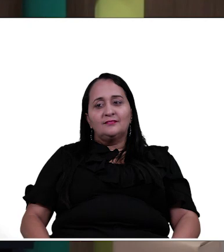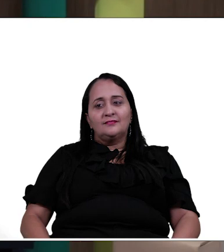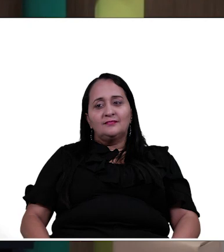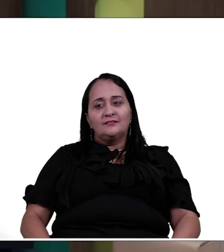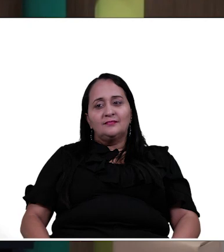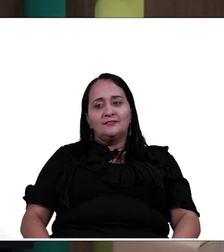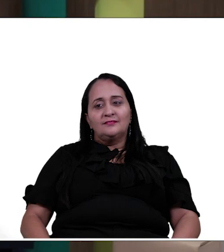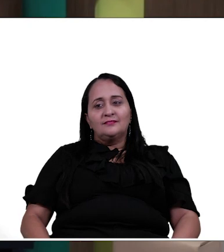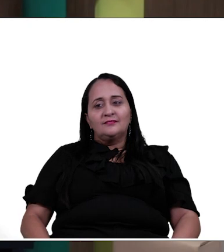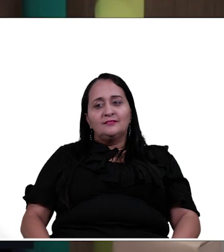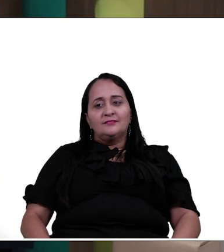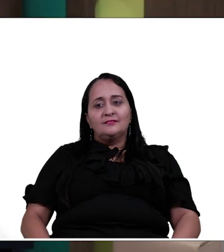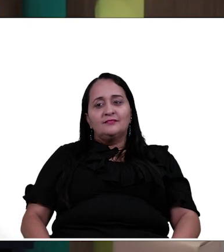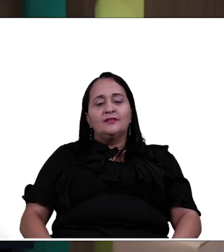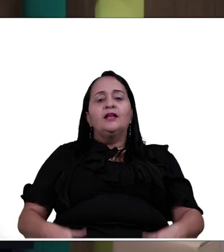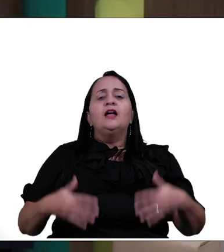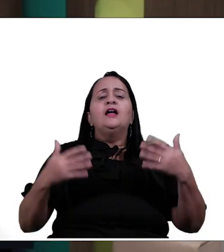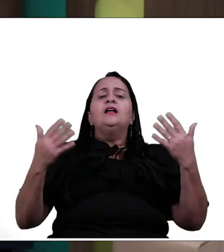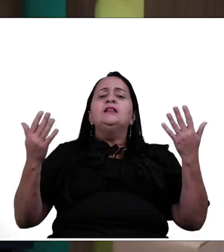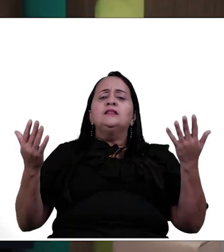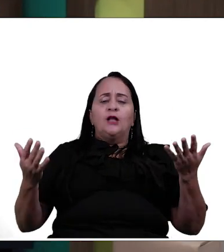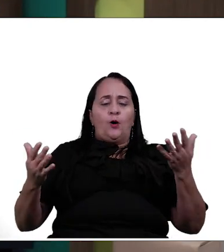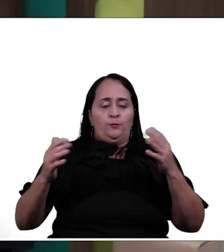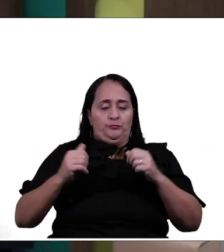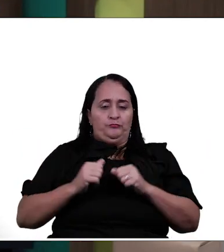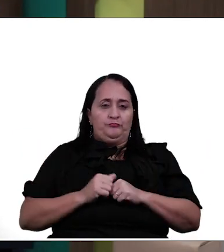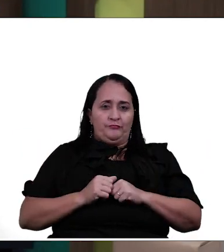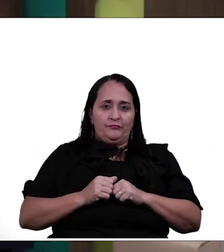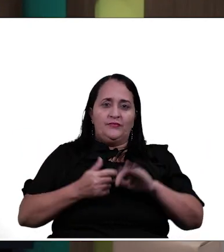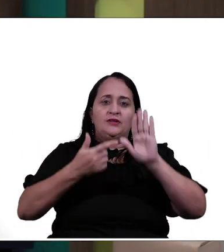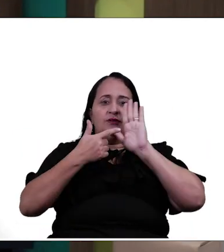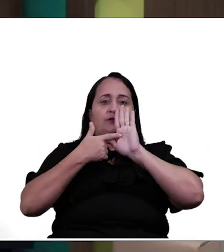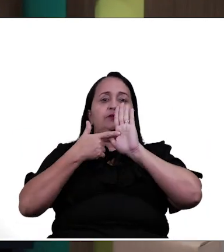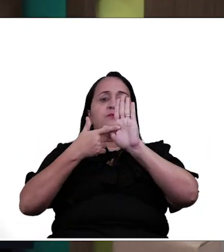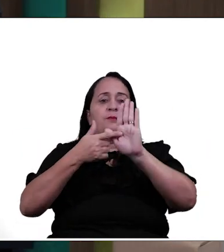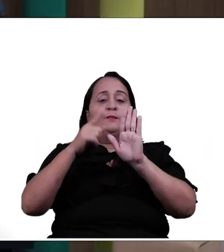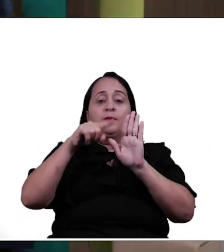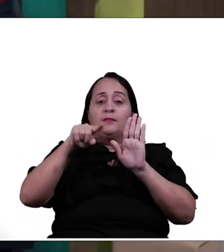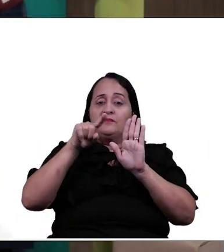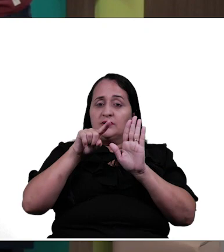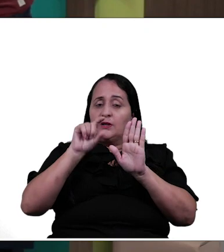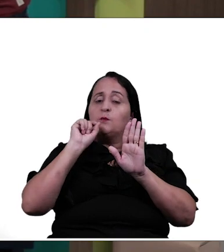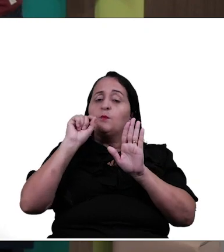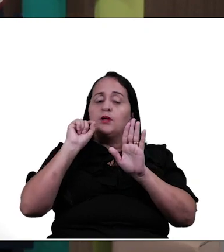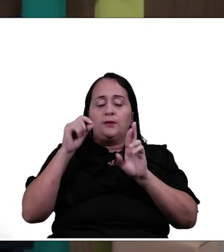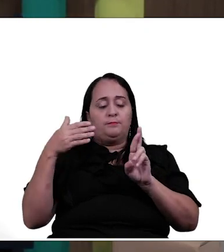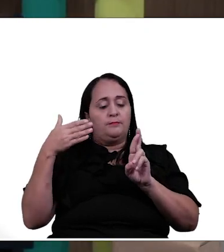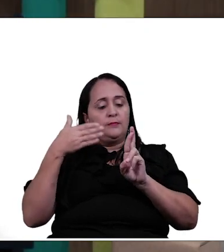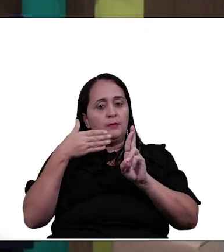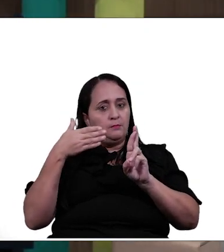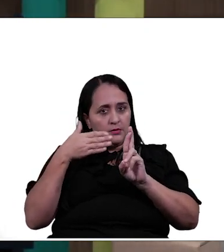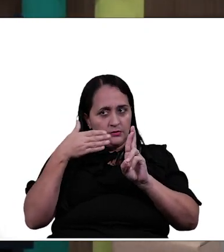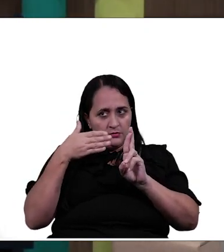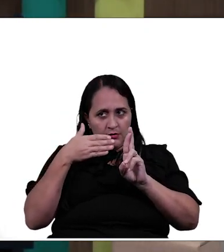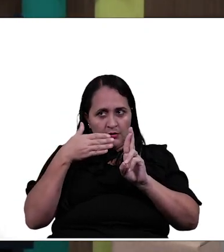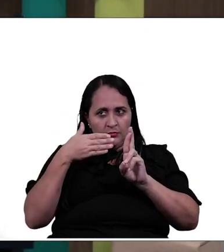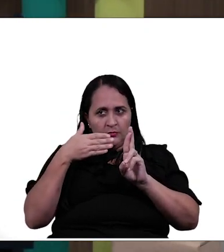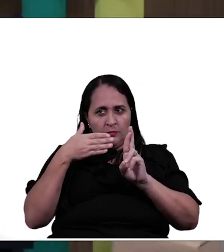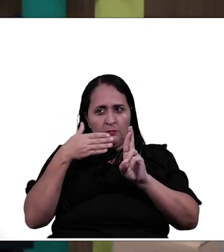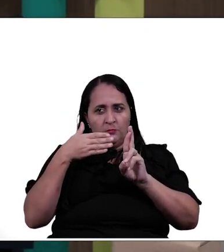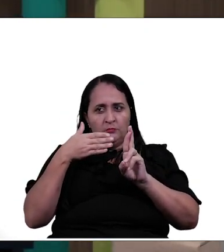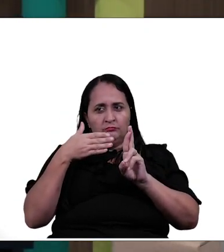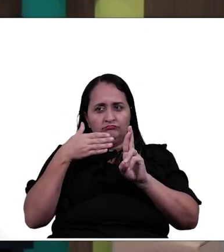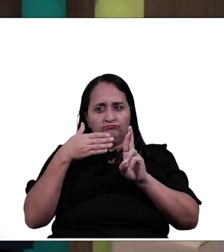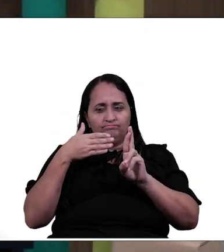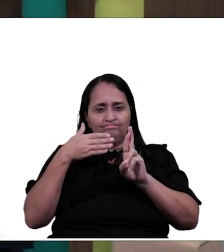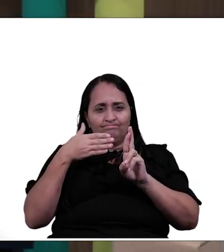0,5 pode ser menos 5 décimos. Então, de fato, são